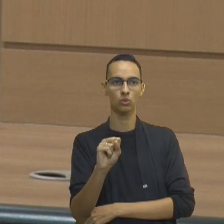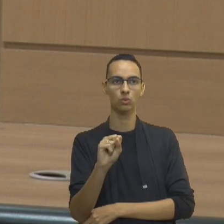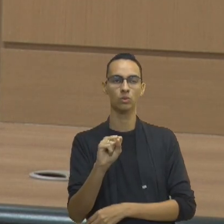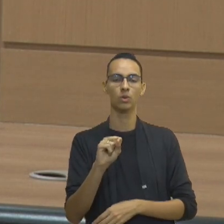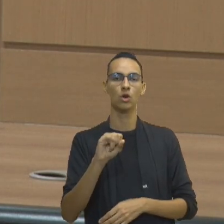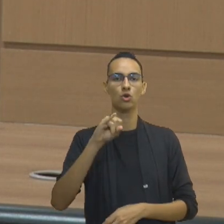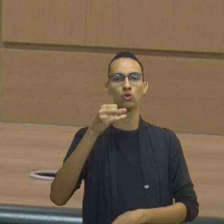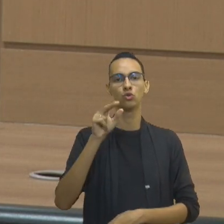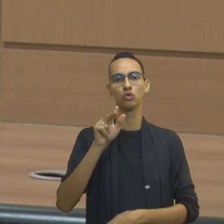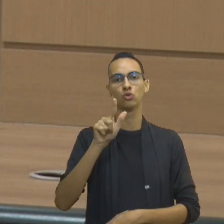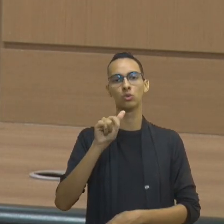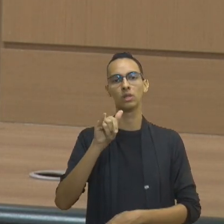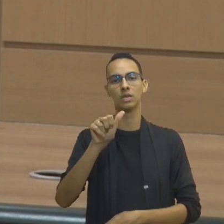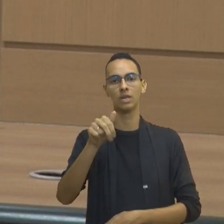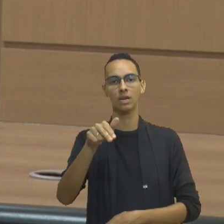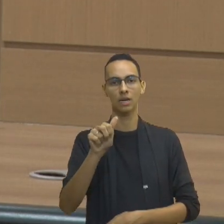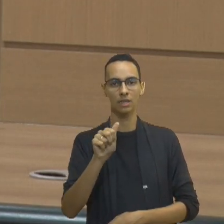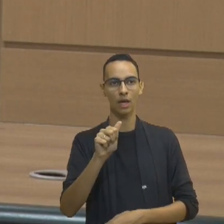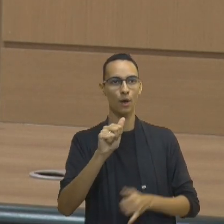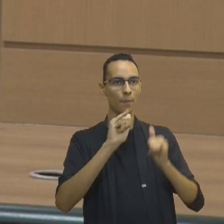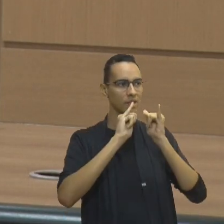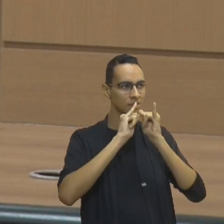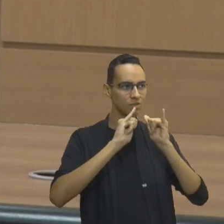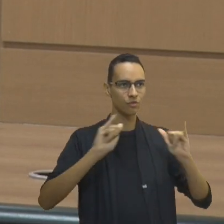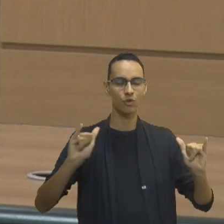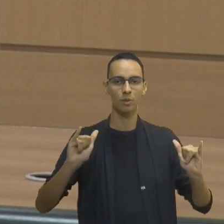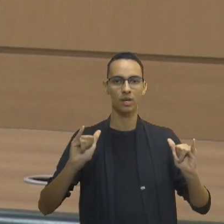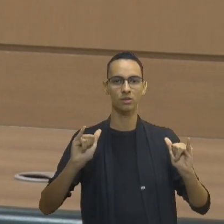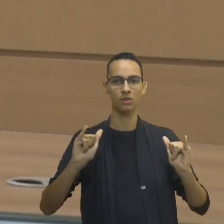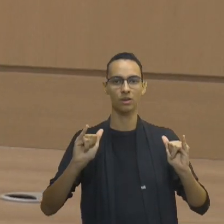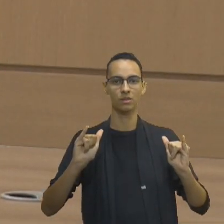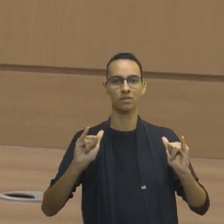Juliana Braga, pelas informações.